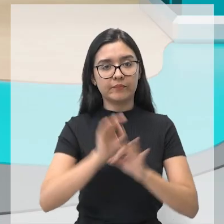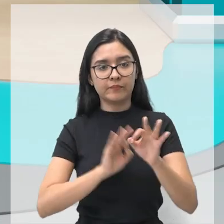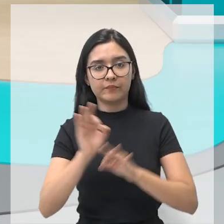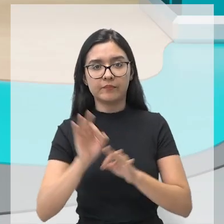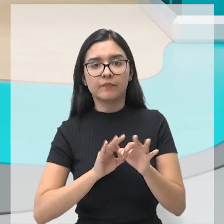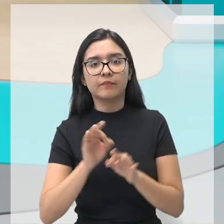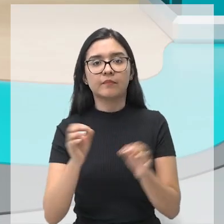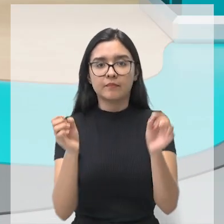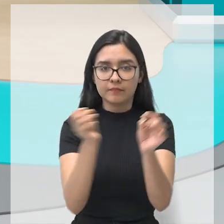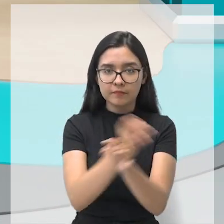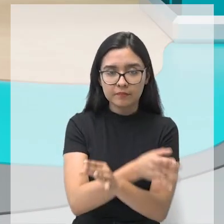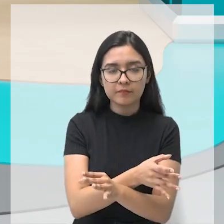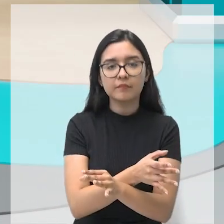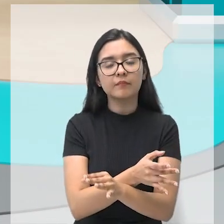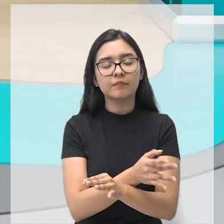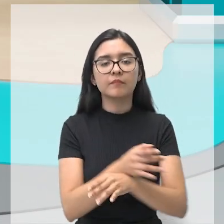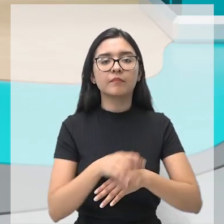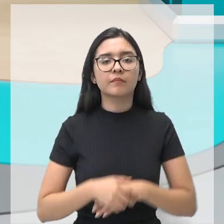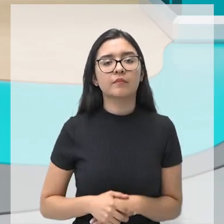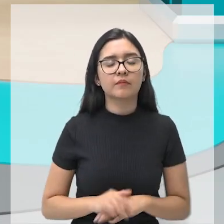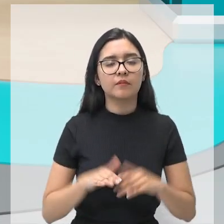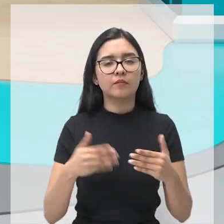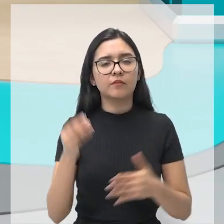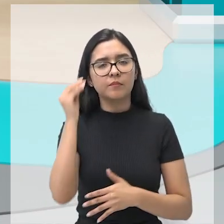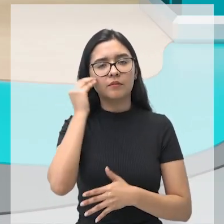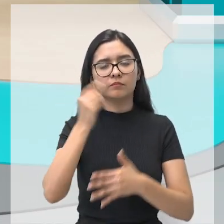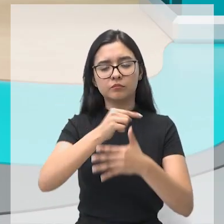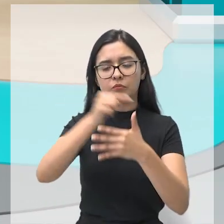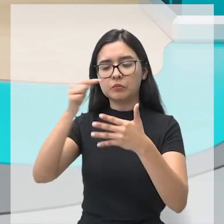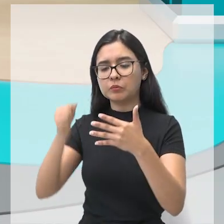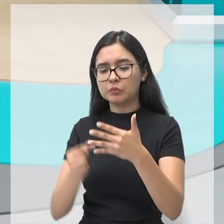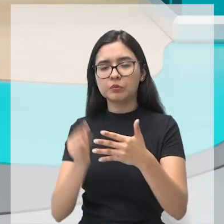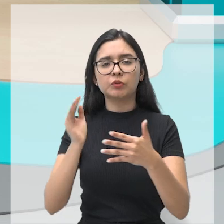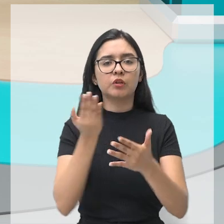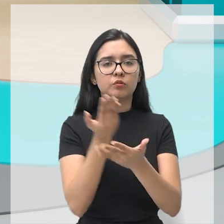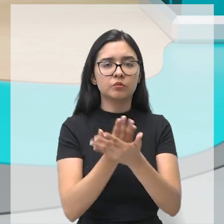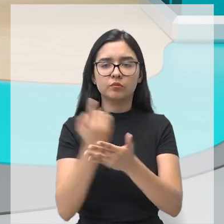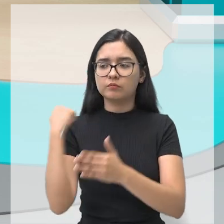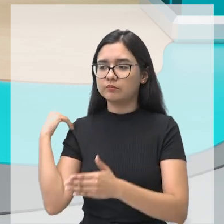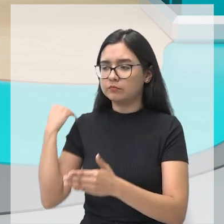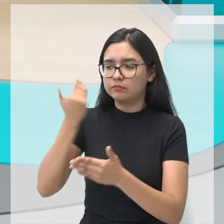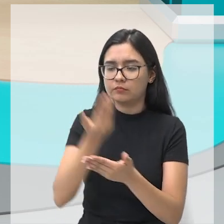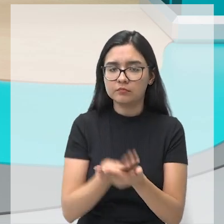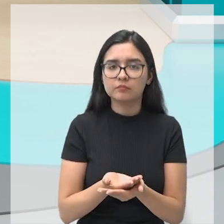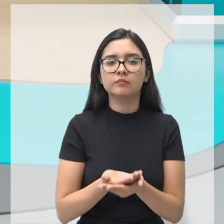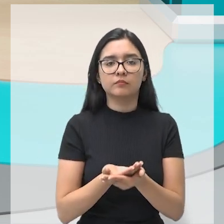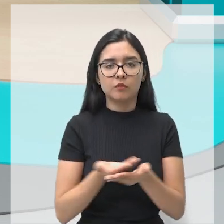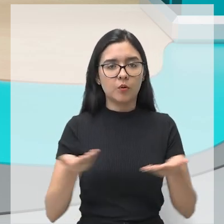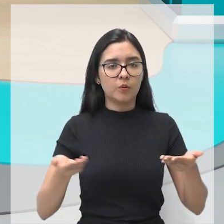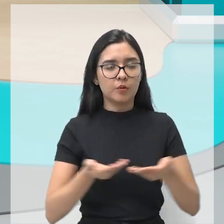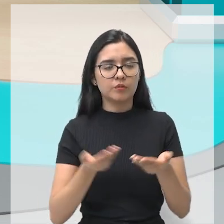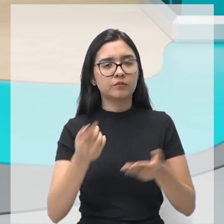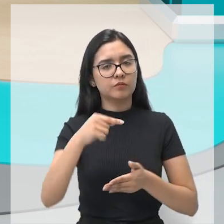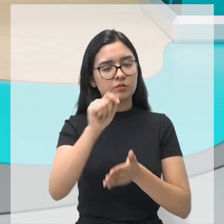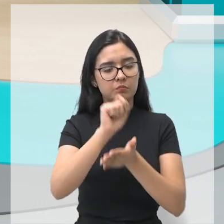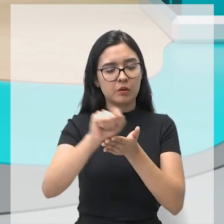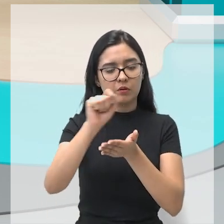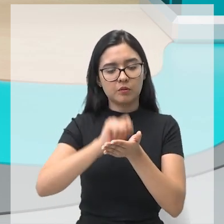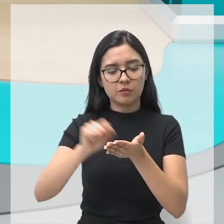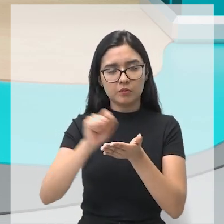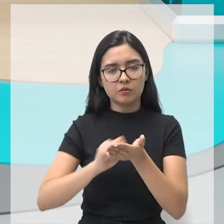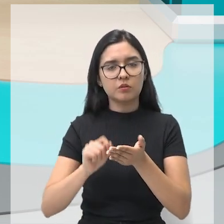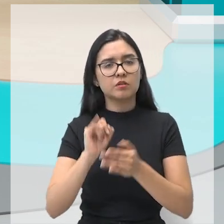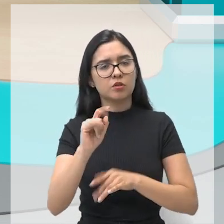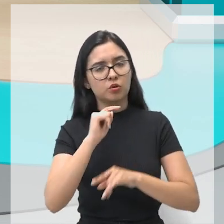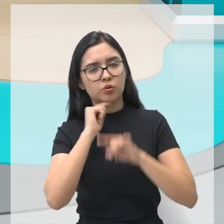preparem, afivelem os cintos aí, que nós vamos dar uma olhada em tudo que estudamos ao longo desta unidade e façam as anotações, guardem